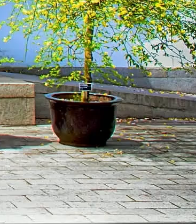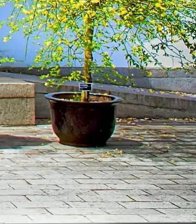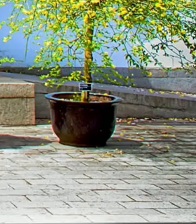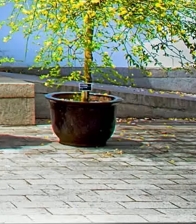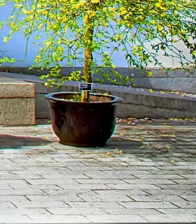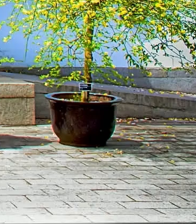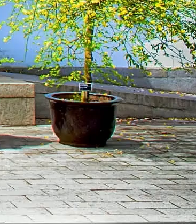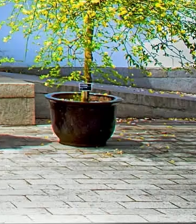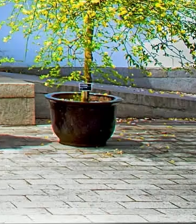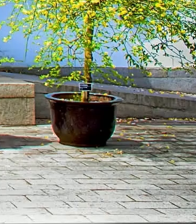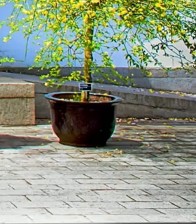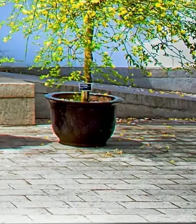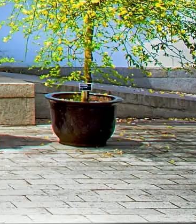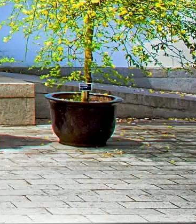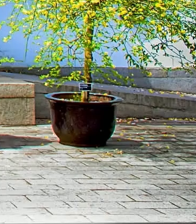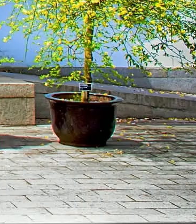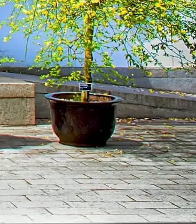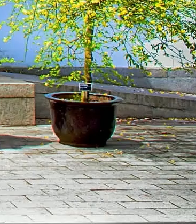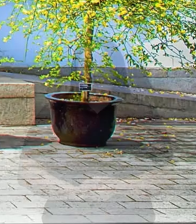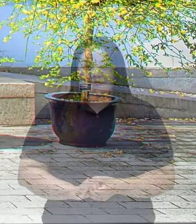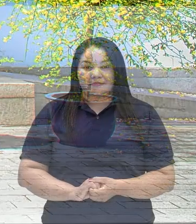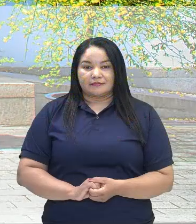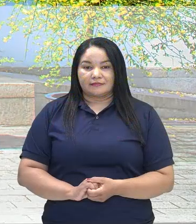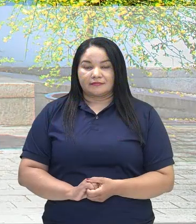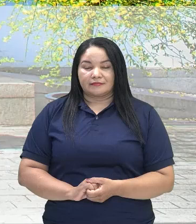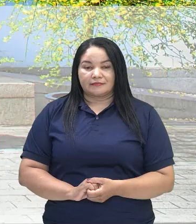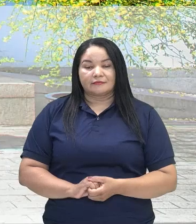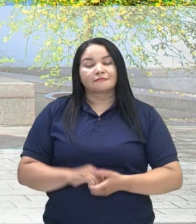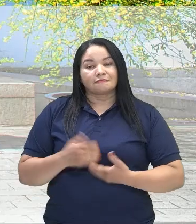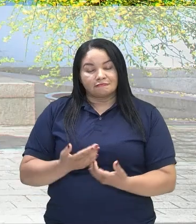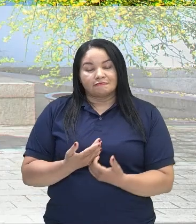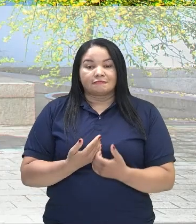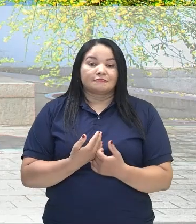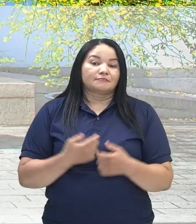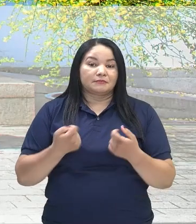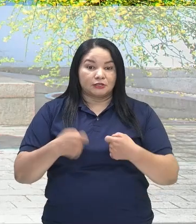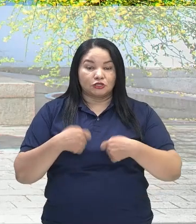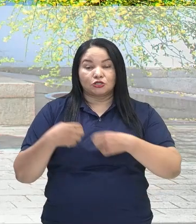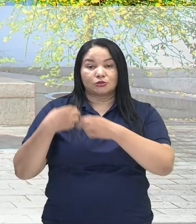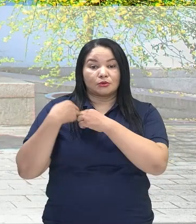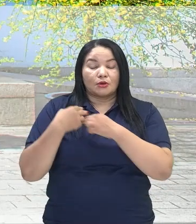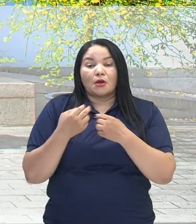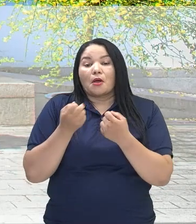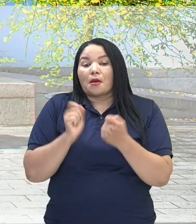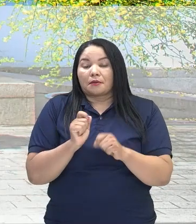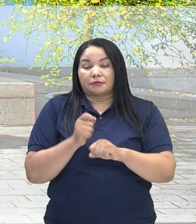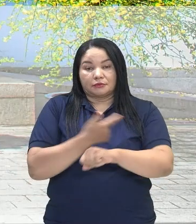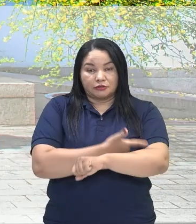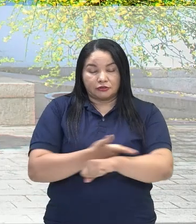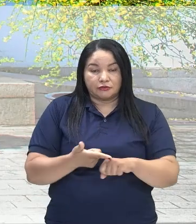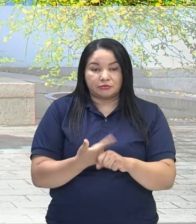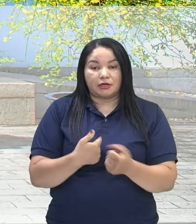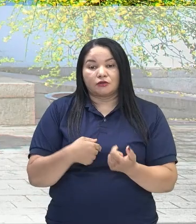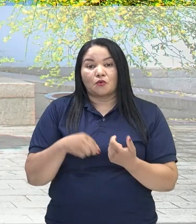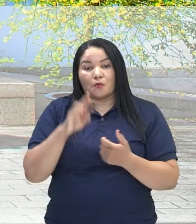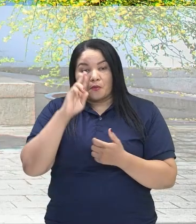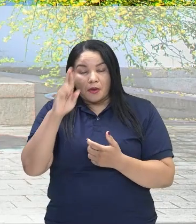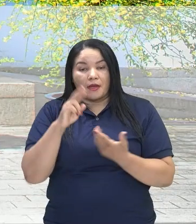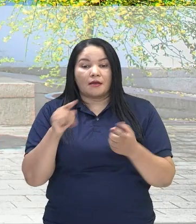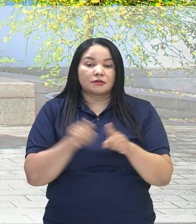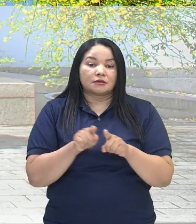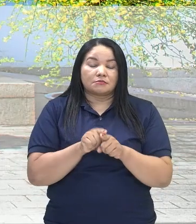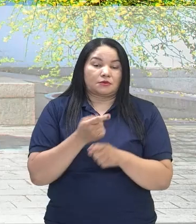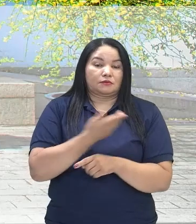tradições e por você mesmo, tá? Então, o respeito, ele também, assim como a disciplina, está ali em primeiro lugar,